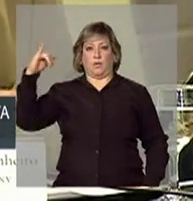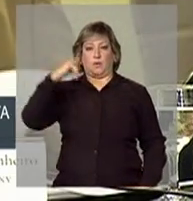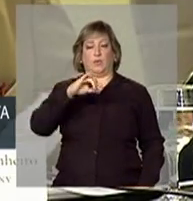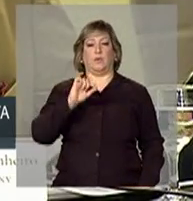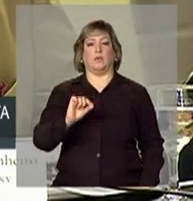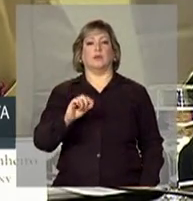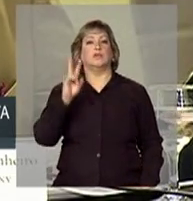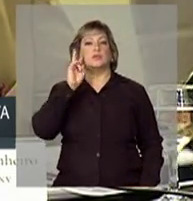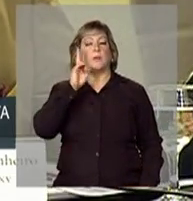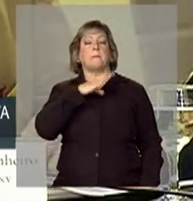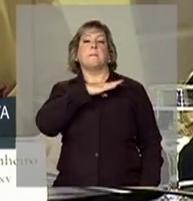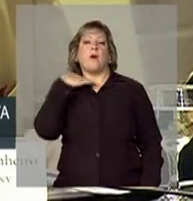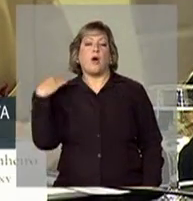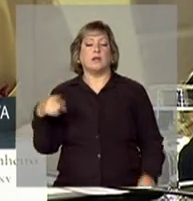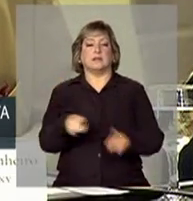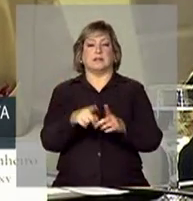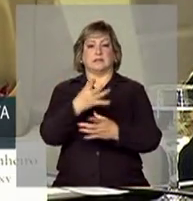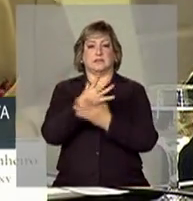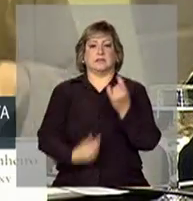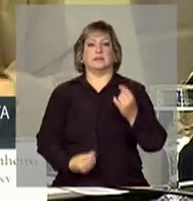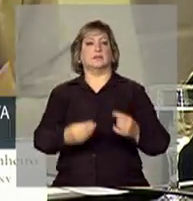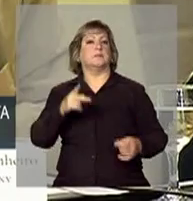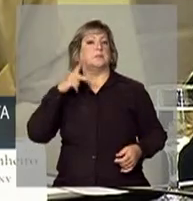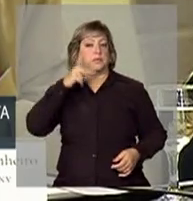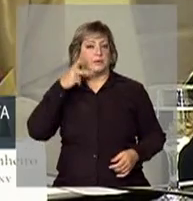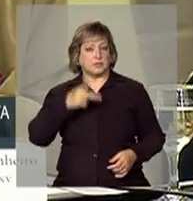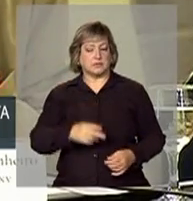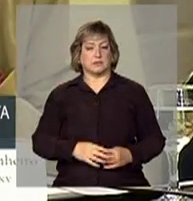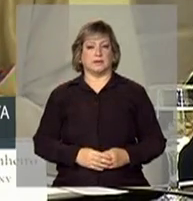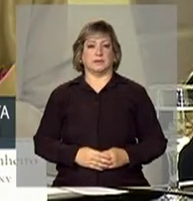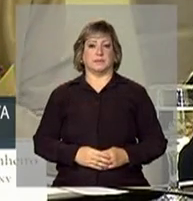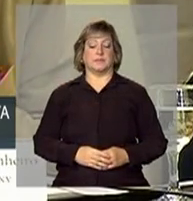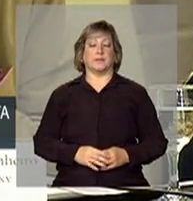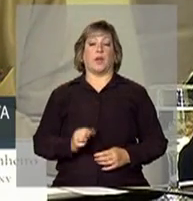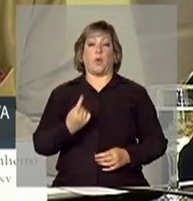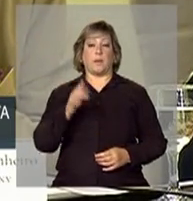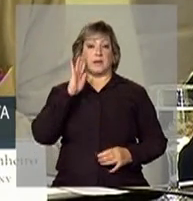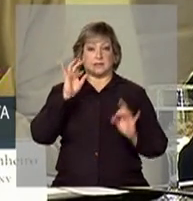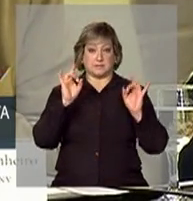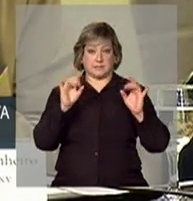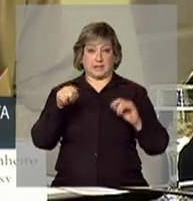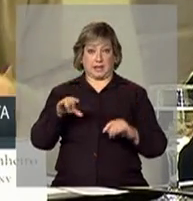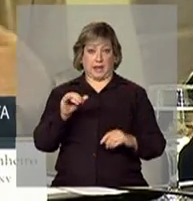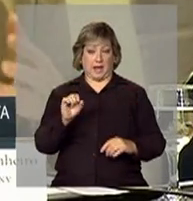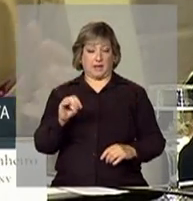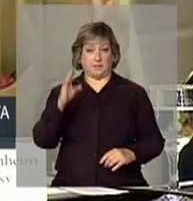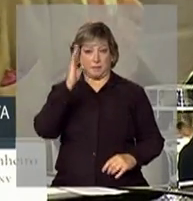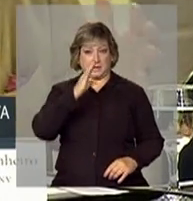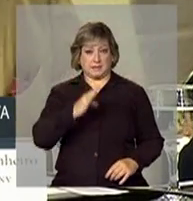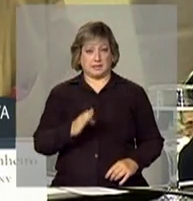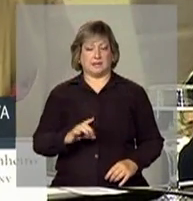mortos aparecidos políticos. Uma das peculiaridades do caso brasileiro, e é também para enfrentar